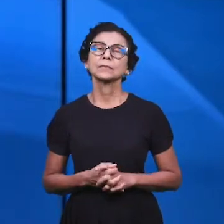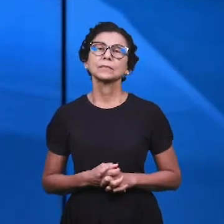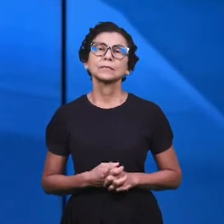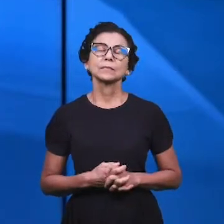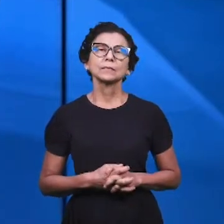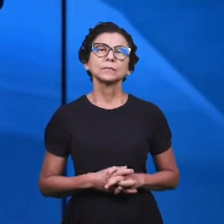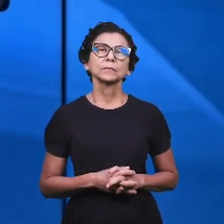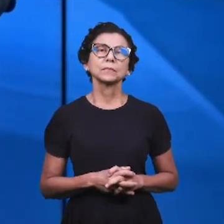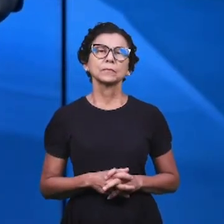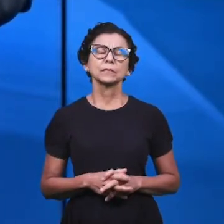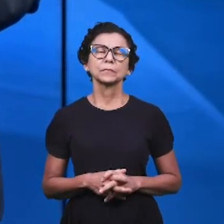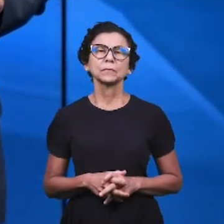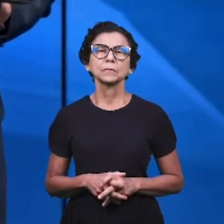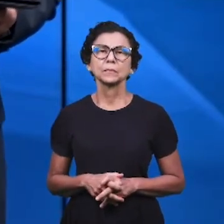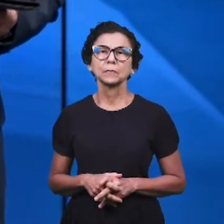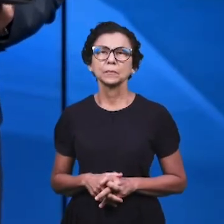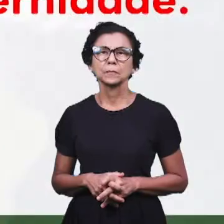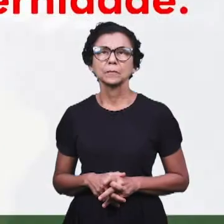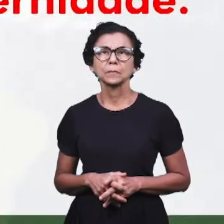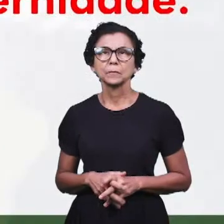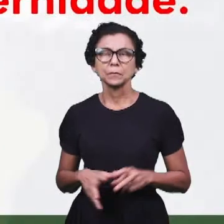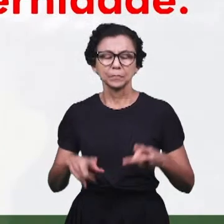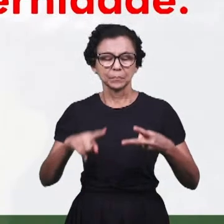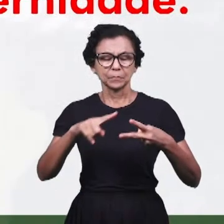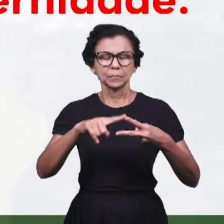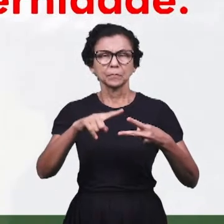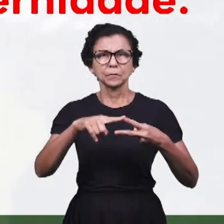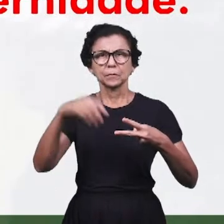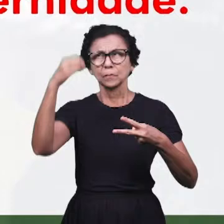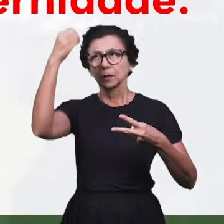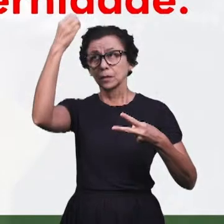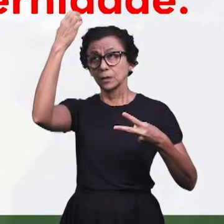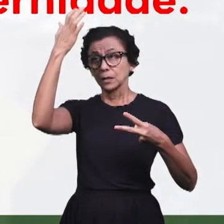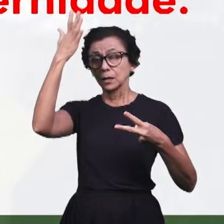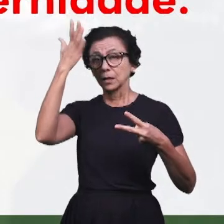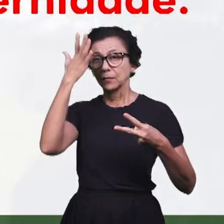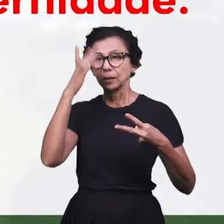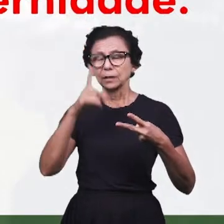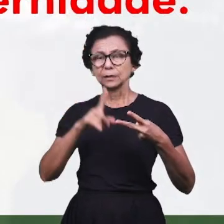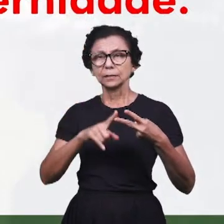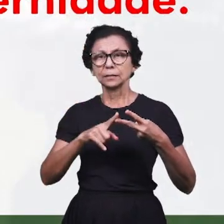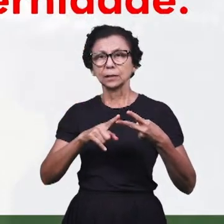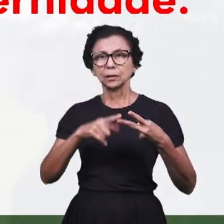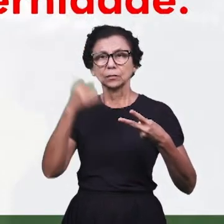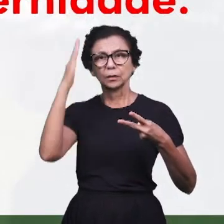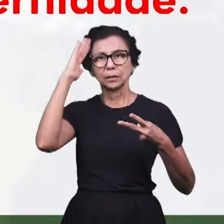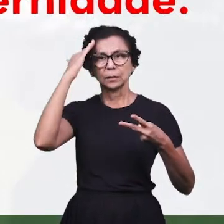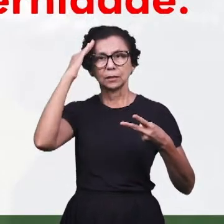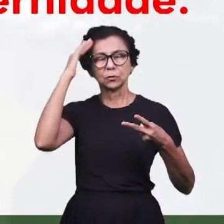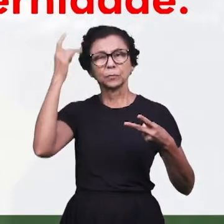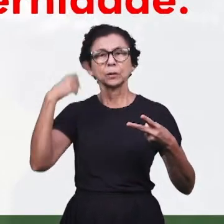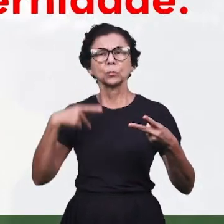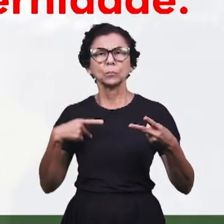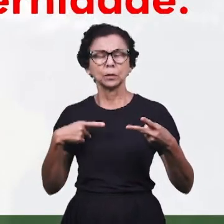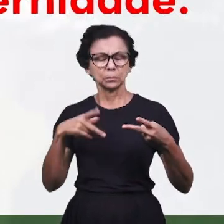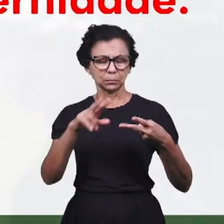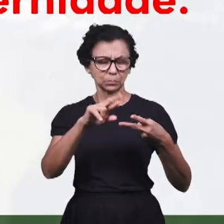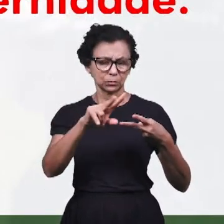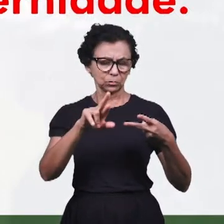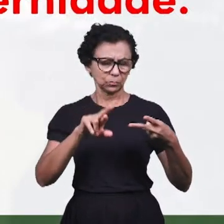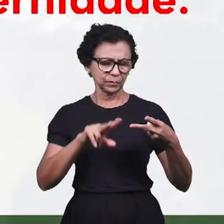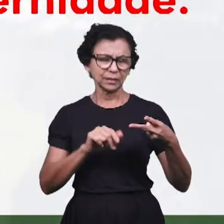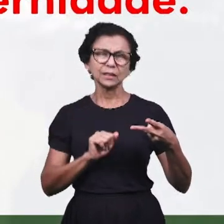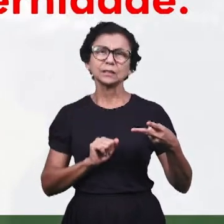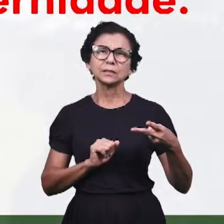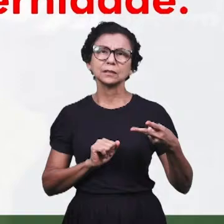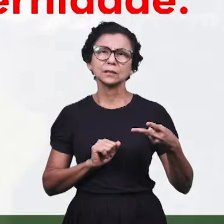qual a diferença entre revelação e interpretação? E nós vamos dirigir essa pergunta ao nosso